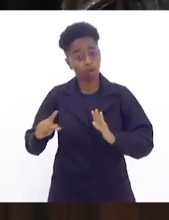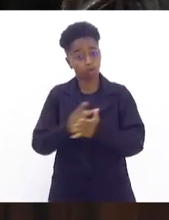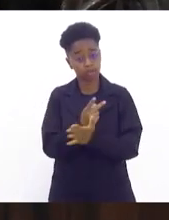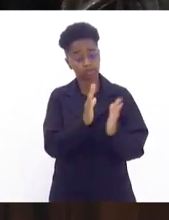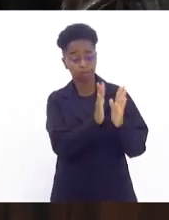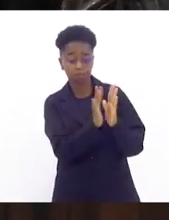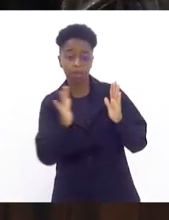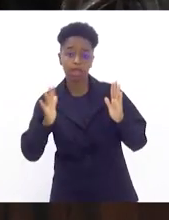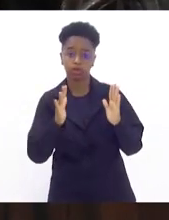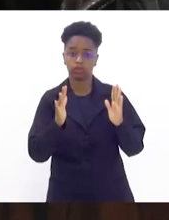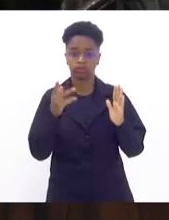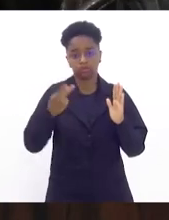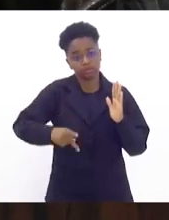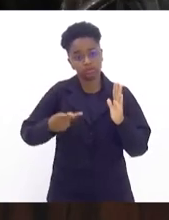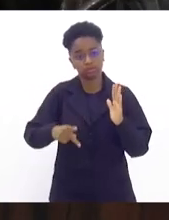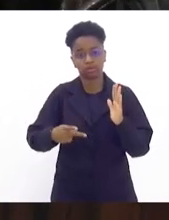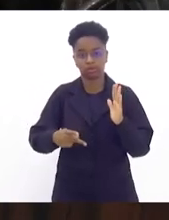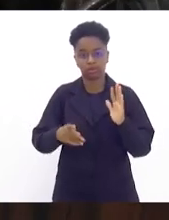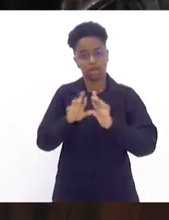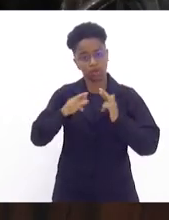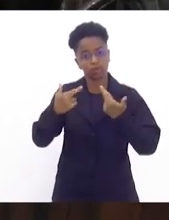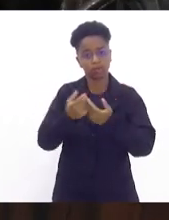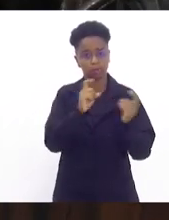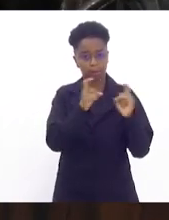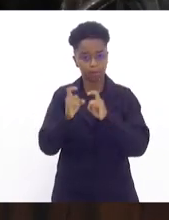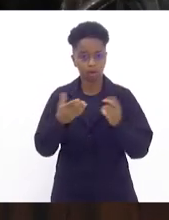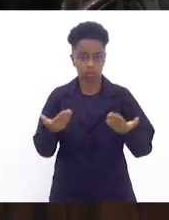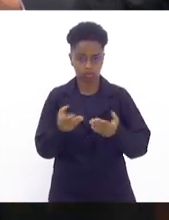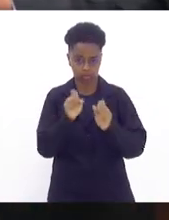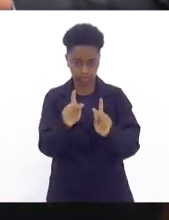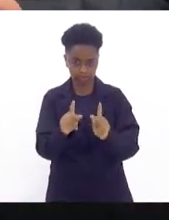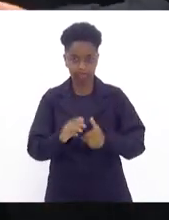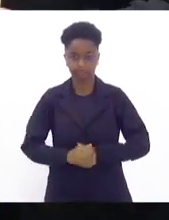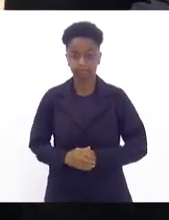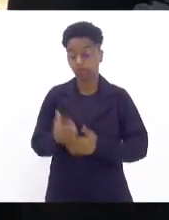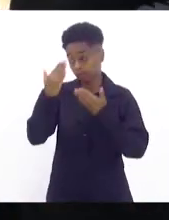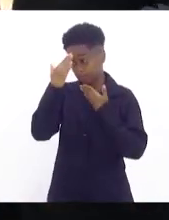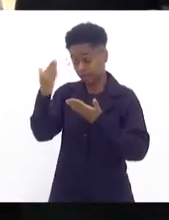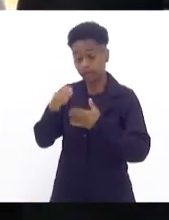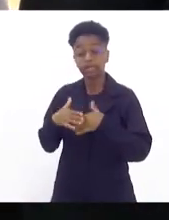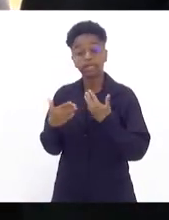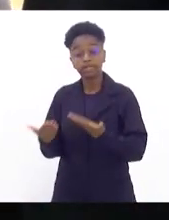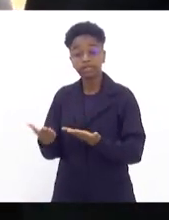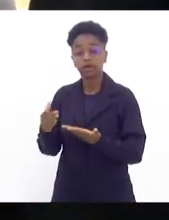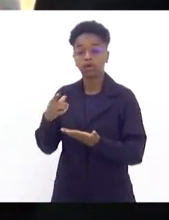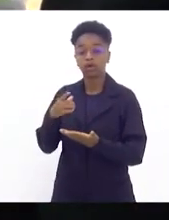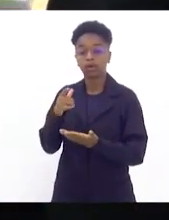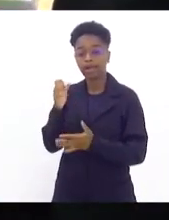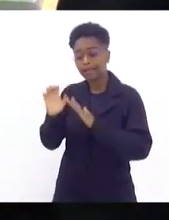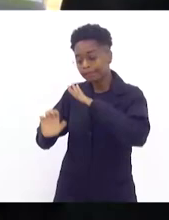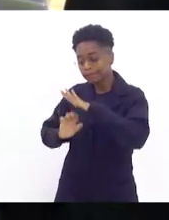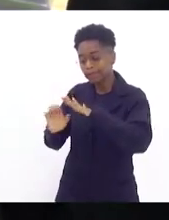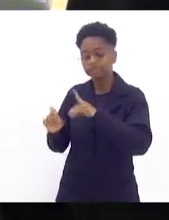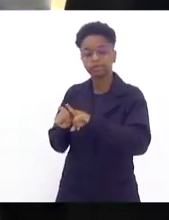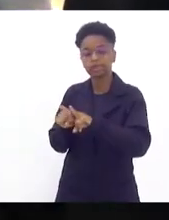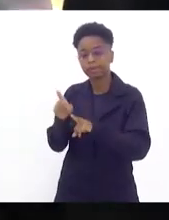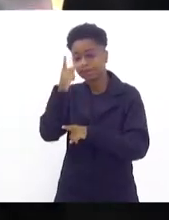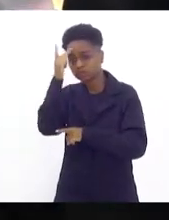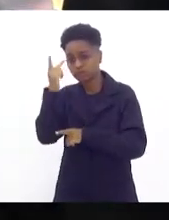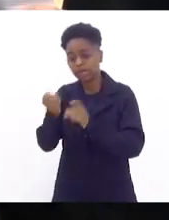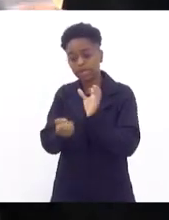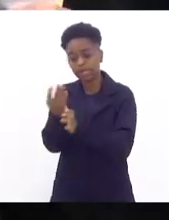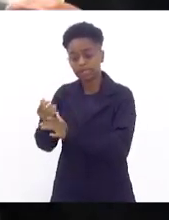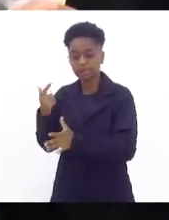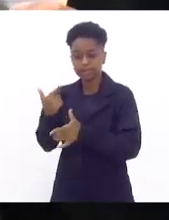o período dos trabalhos do dia de hoje, ok? Obrigado, presidente. E com isso, as empresas, os geradores de emprego, não vão